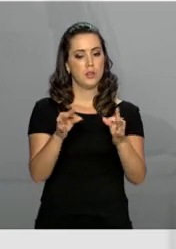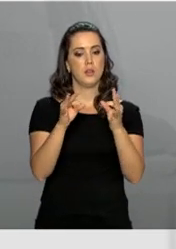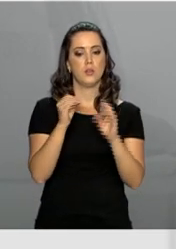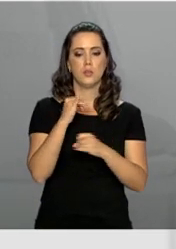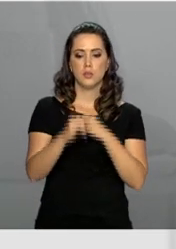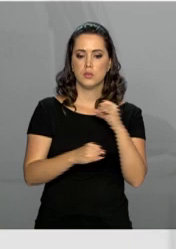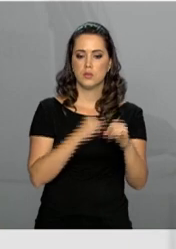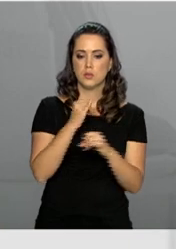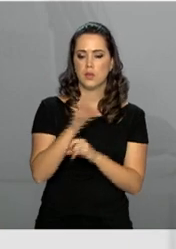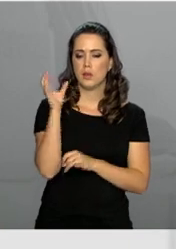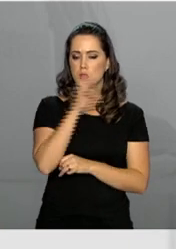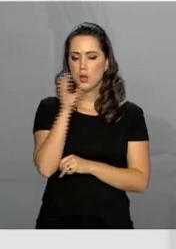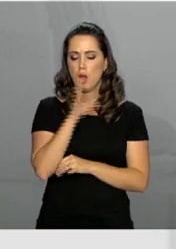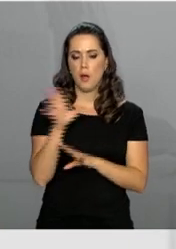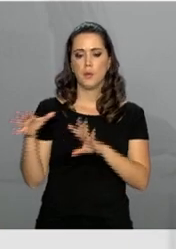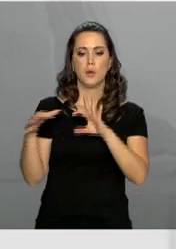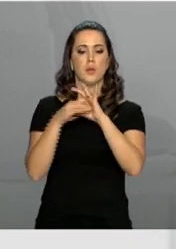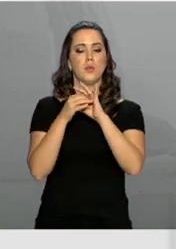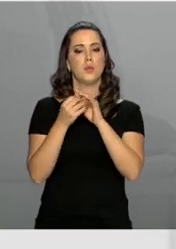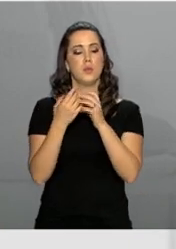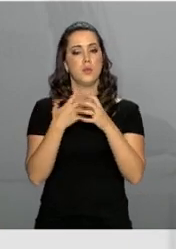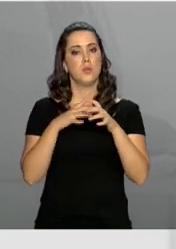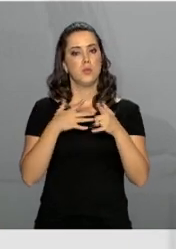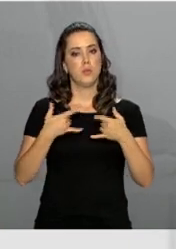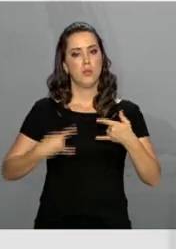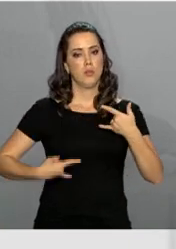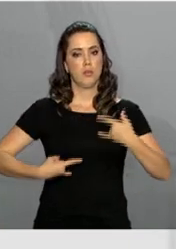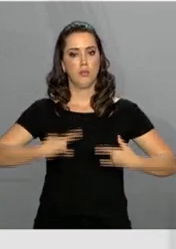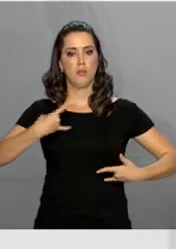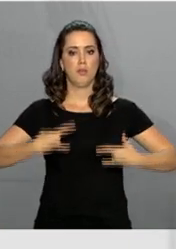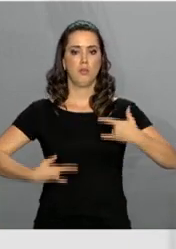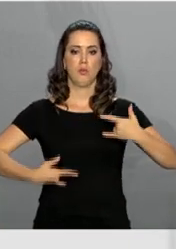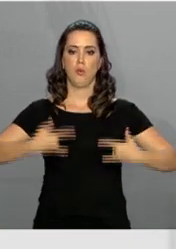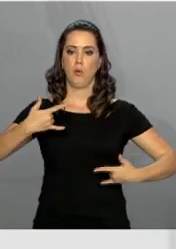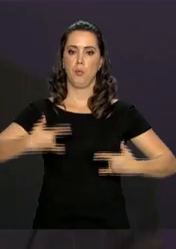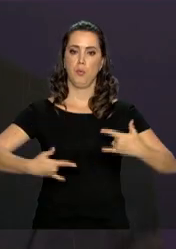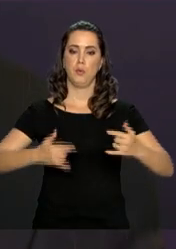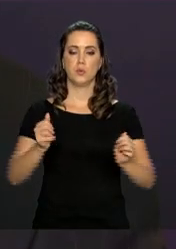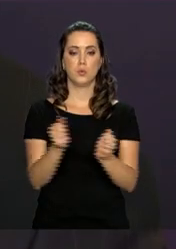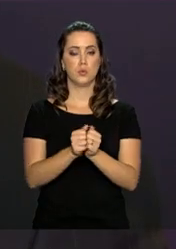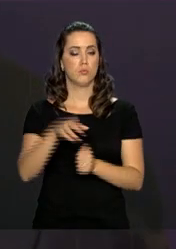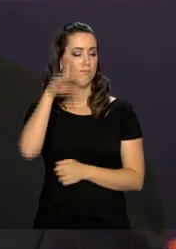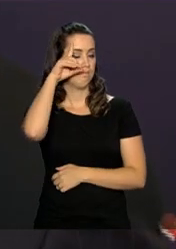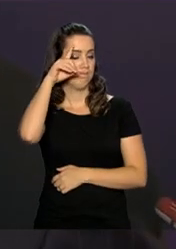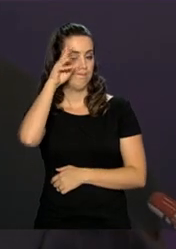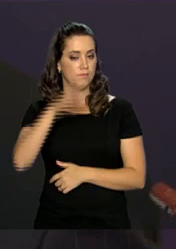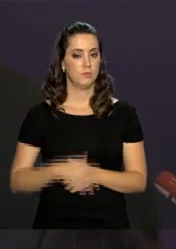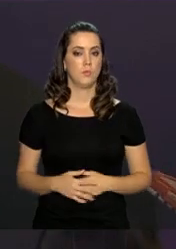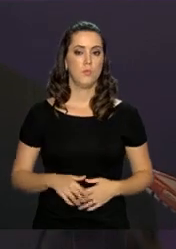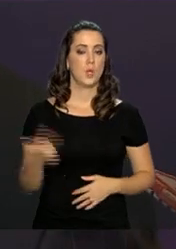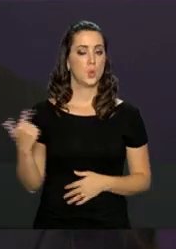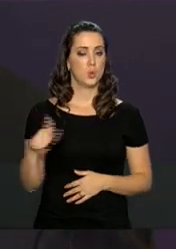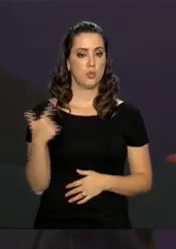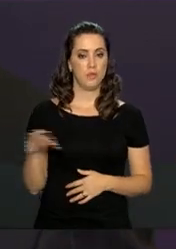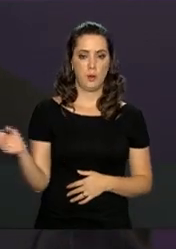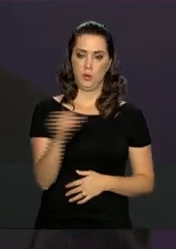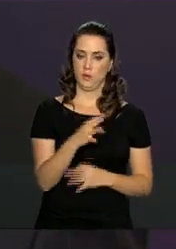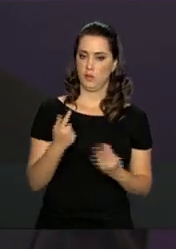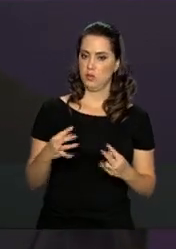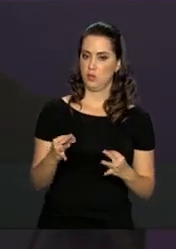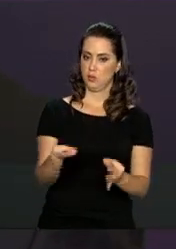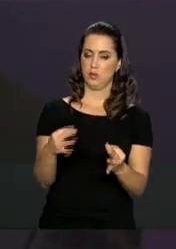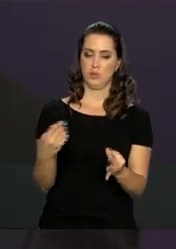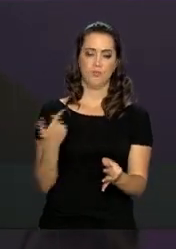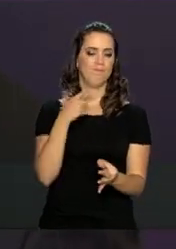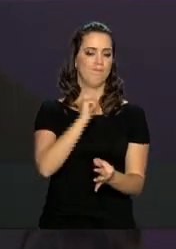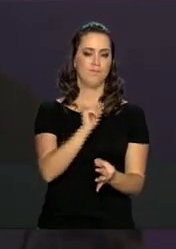internet ultrarrápida e integração de robôs com as atividades do dia a dia. Sem inovação, nós não vamos conseguir fazer com que a